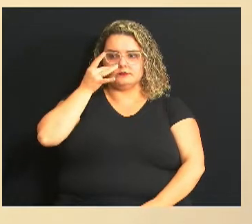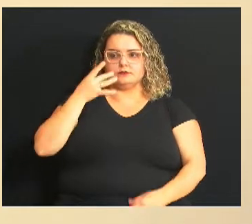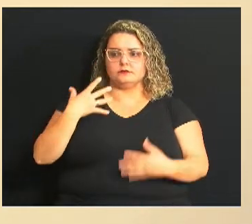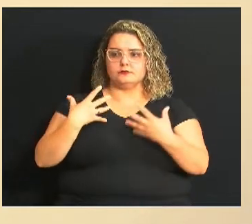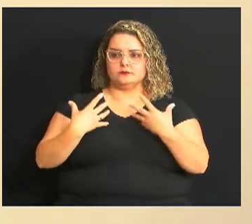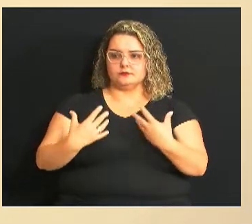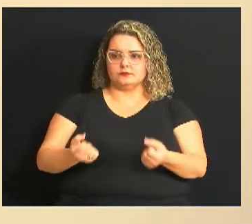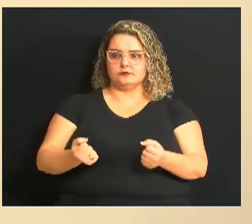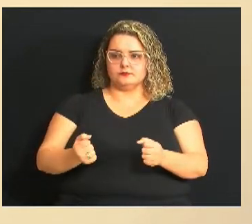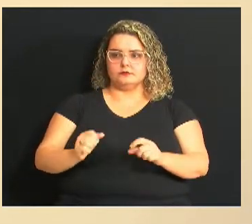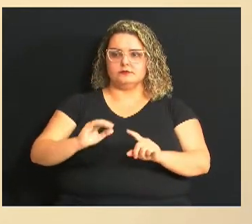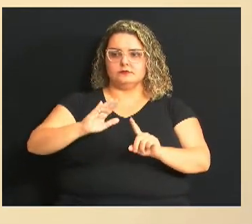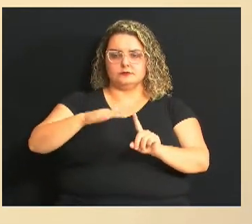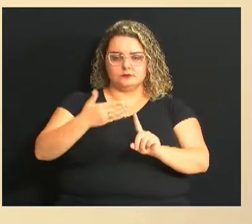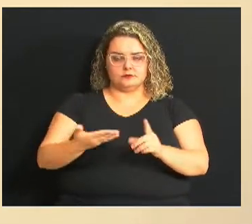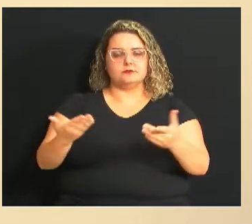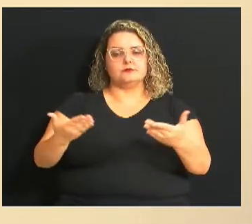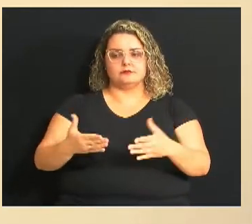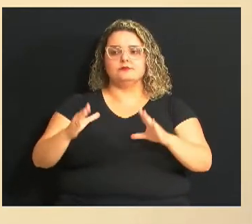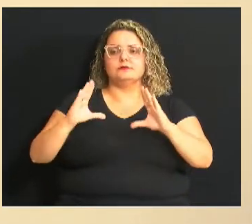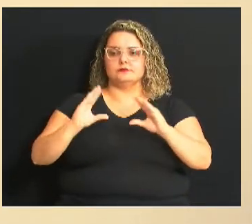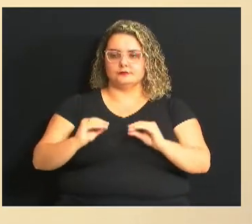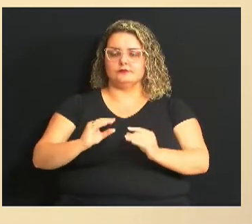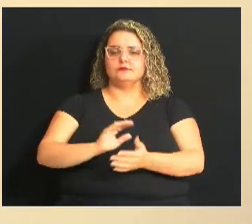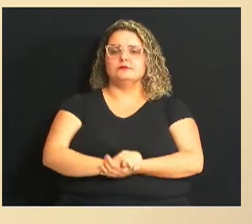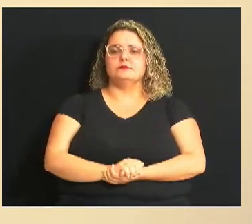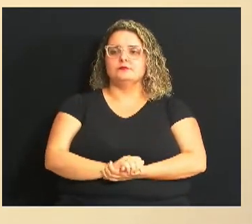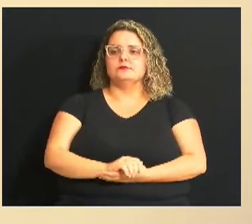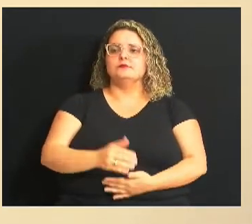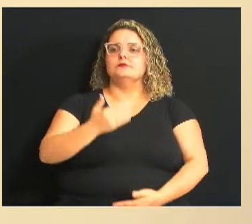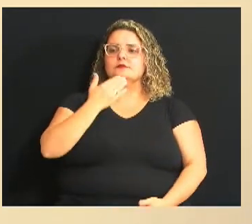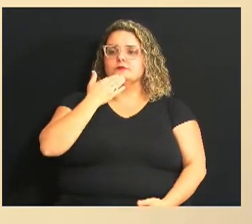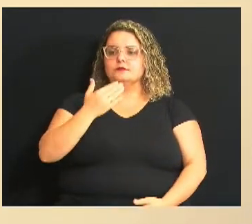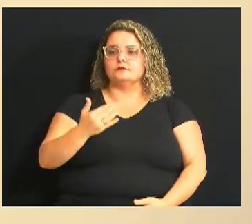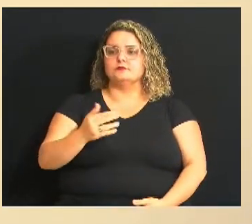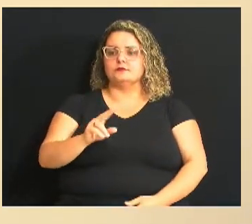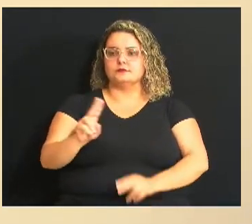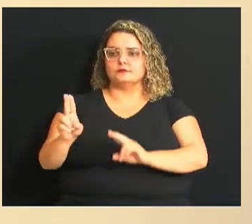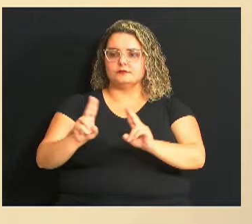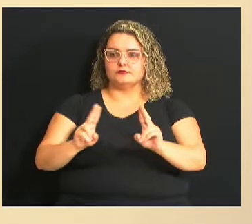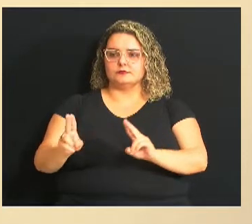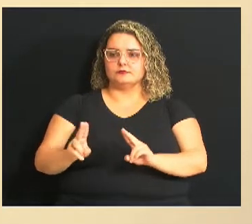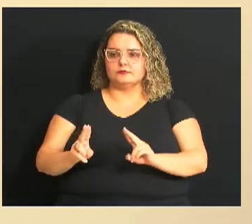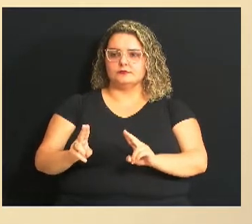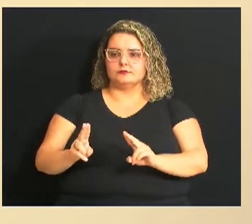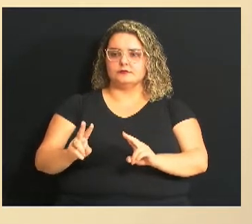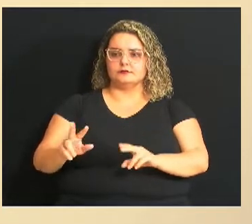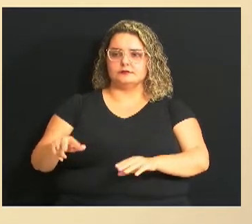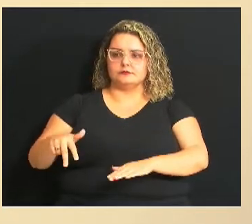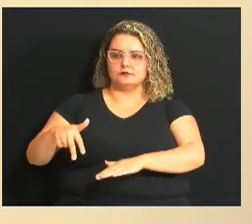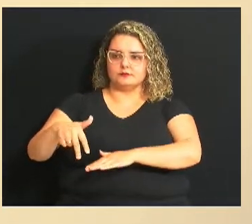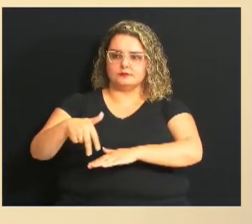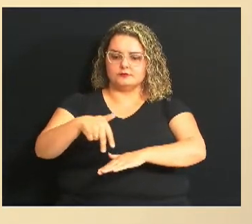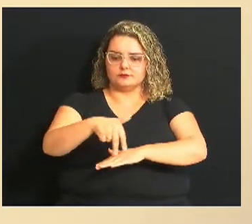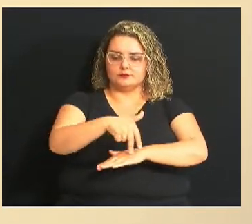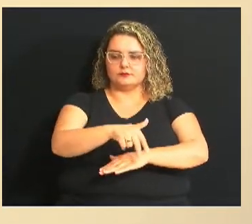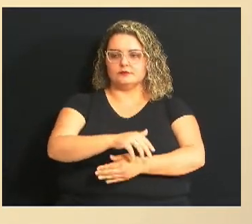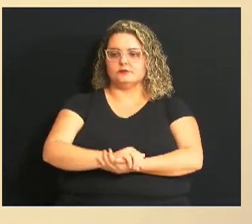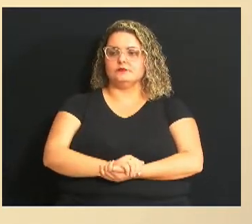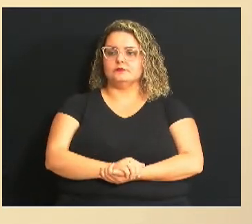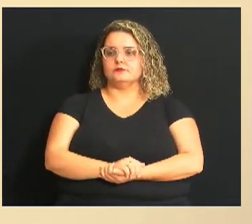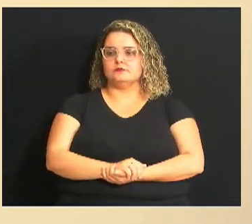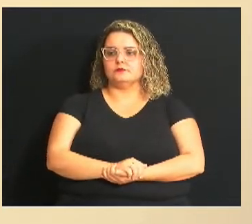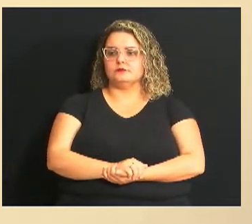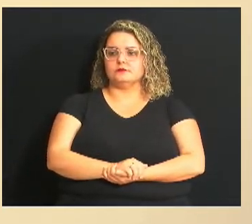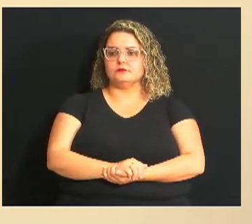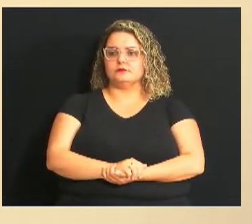os homenageados desta noite. Pedimos que, assim que chamados, se dirijam à frente deste plenário.